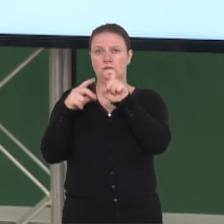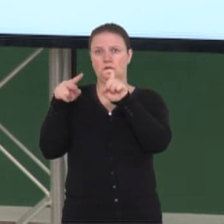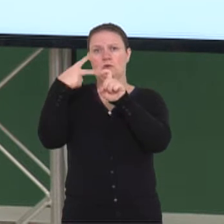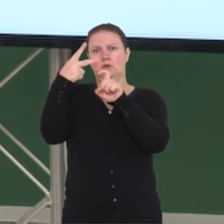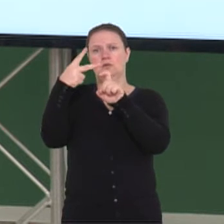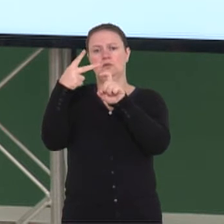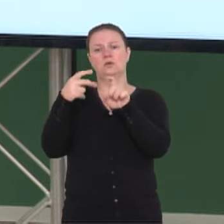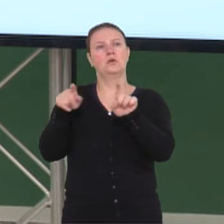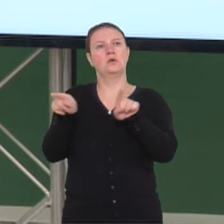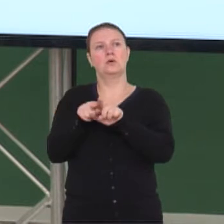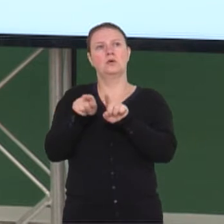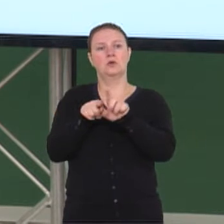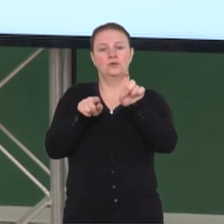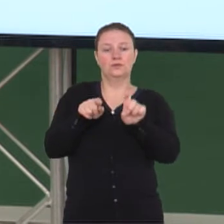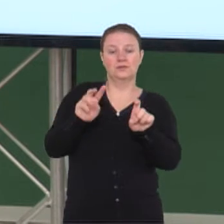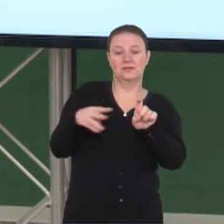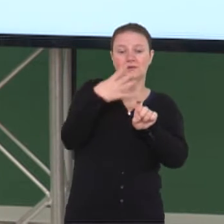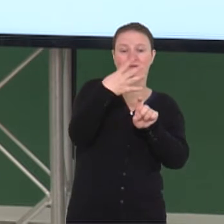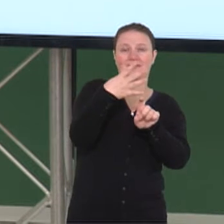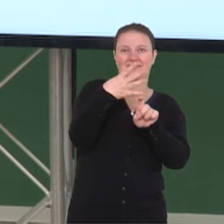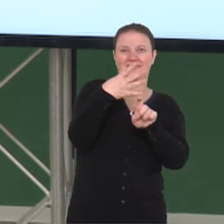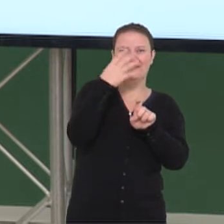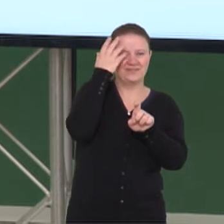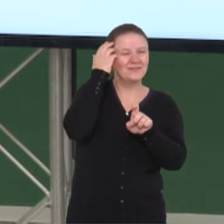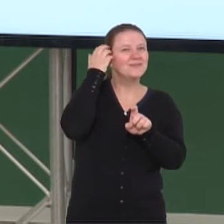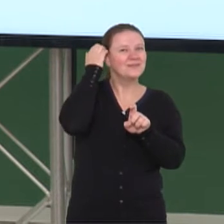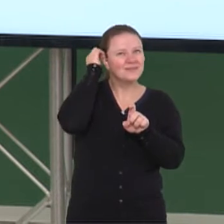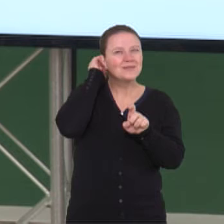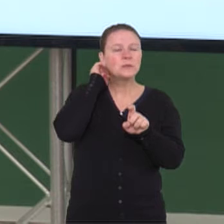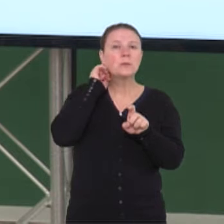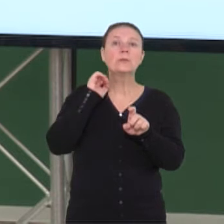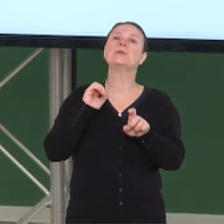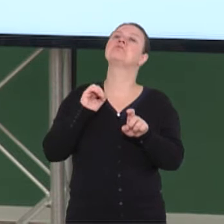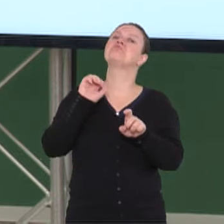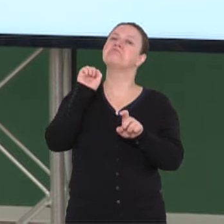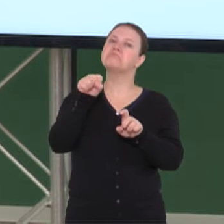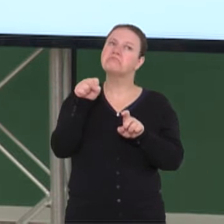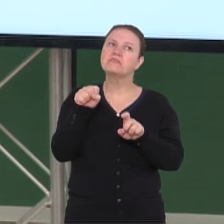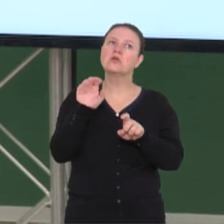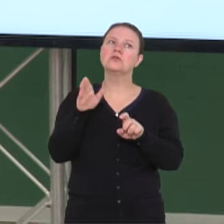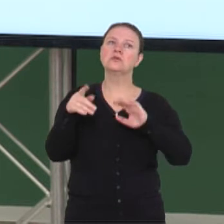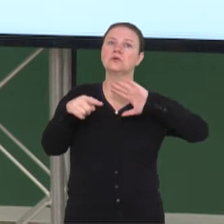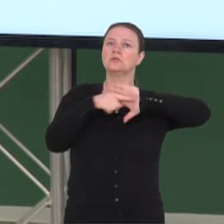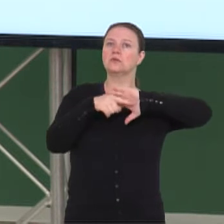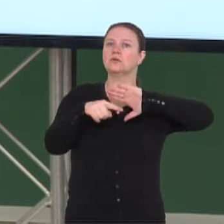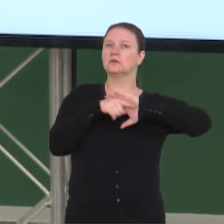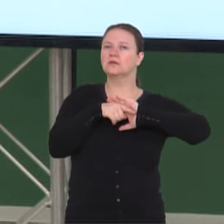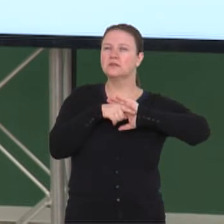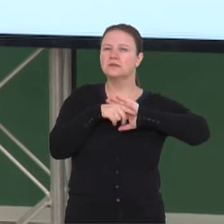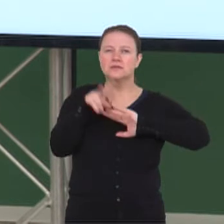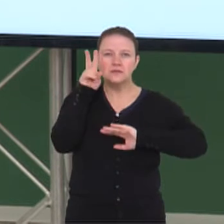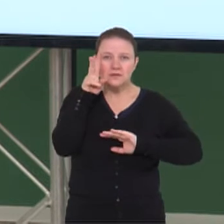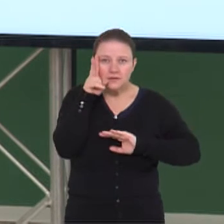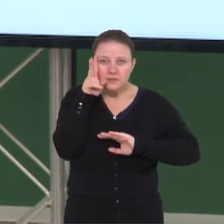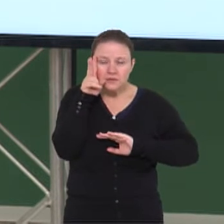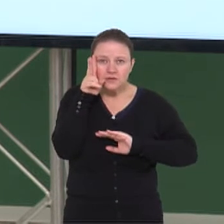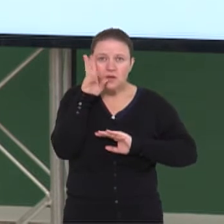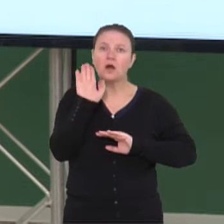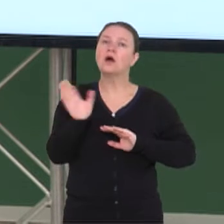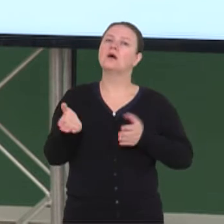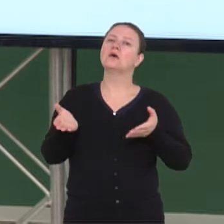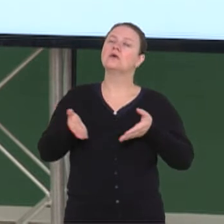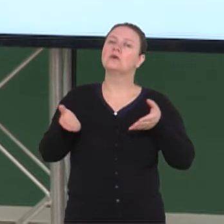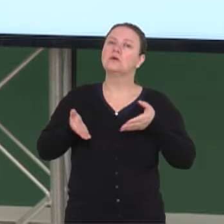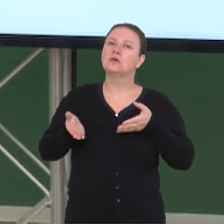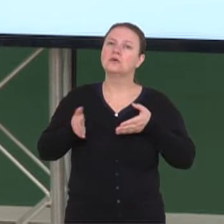Opa, professor, já está com sinal menos. Sim. Lembram lá na divisão que o que você faz é subtrair o elemento que está embaixo? Aqui,